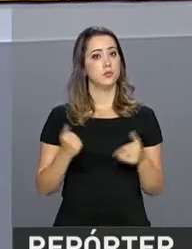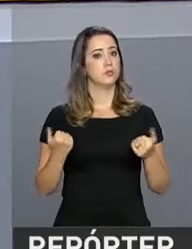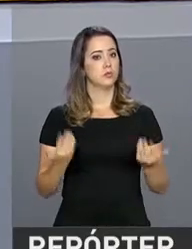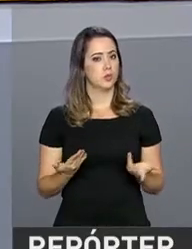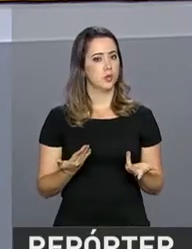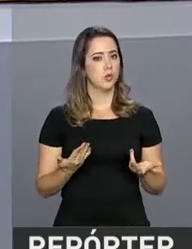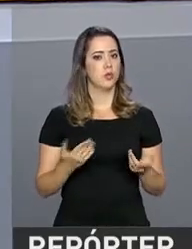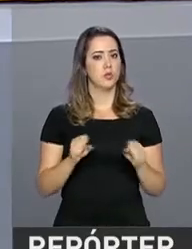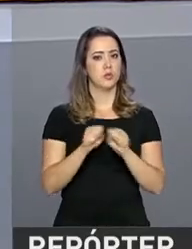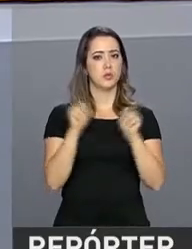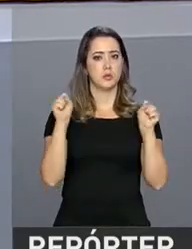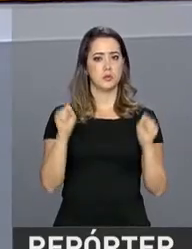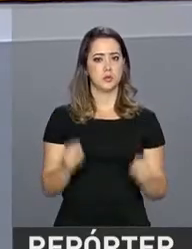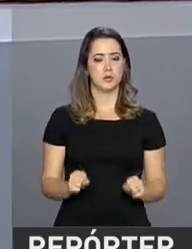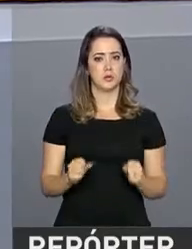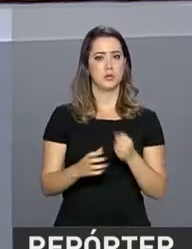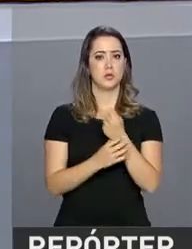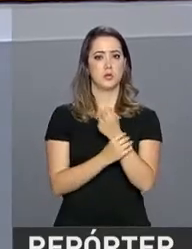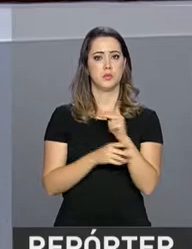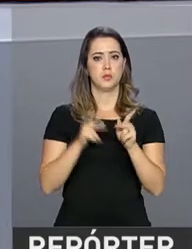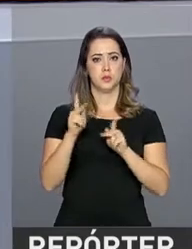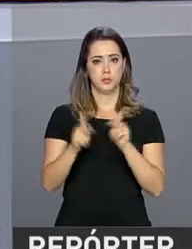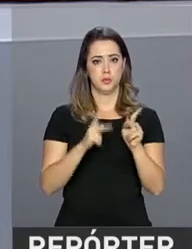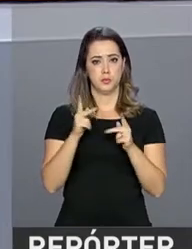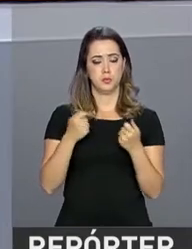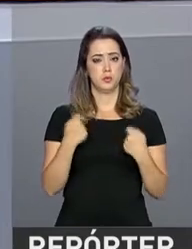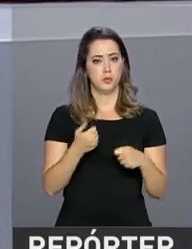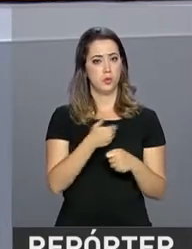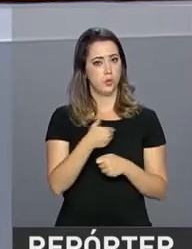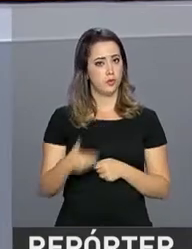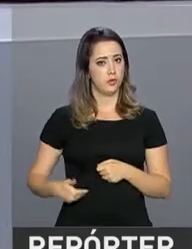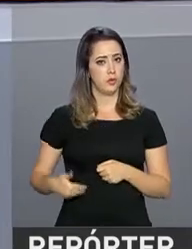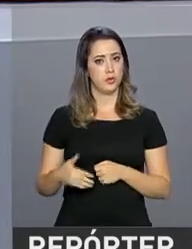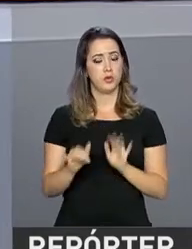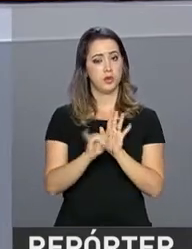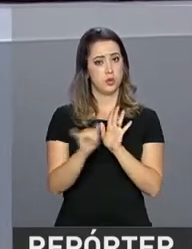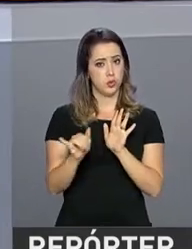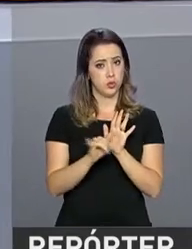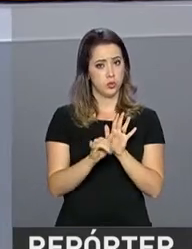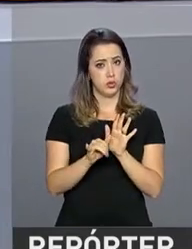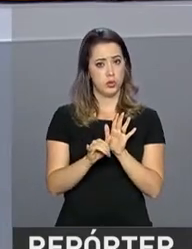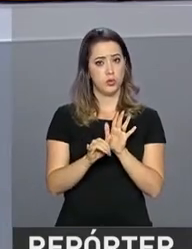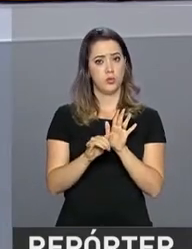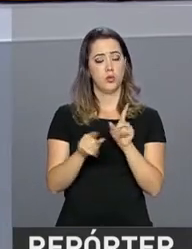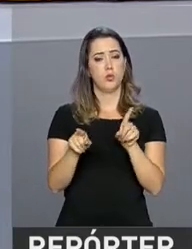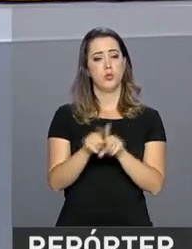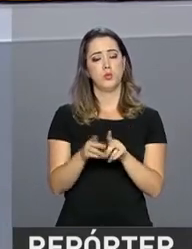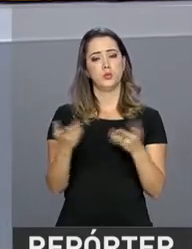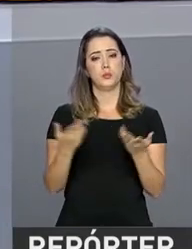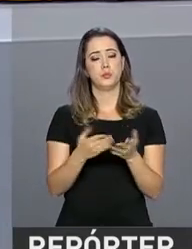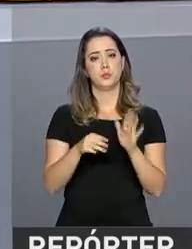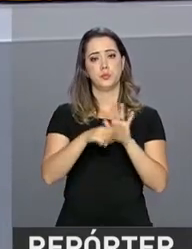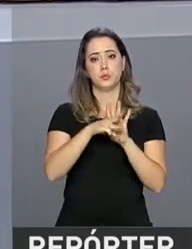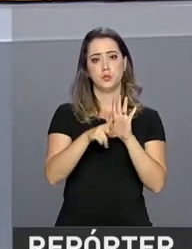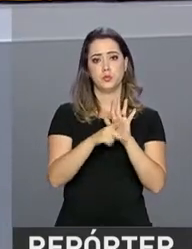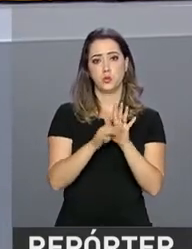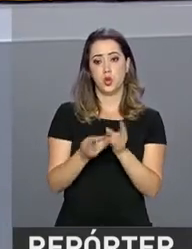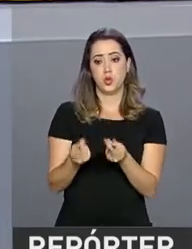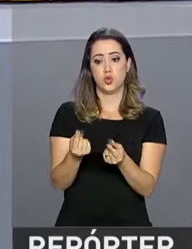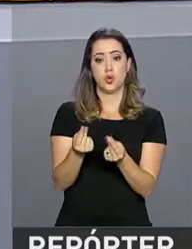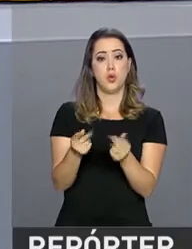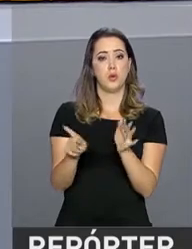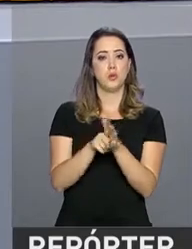funcionar o sistema único de segurança pública o governo editou medida provisória que vai garantir recursos das loterias federais